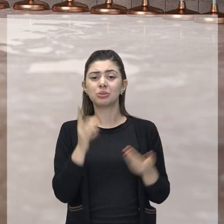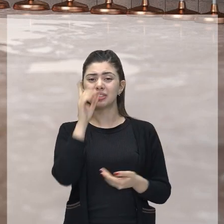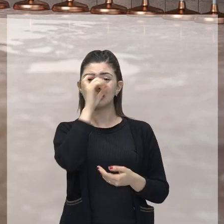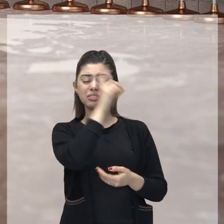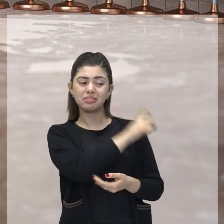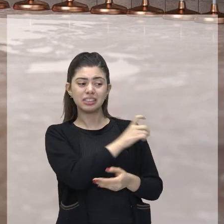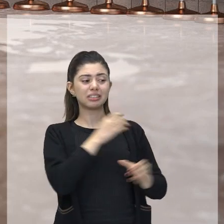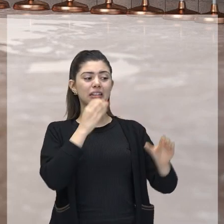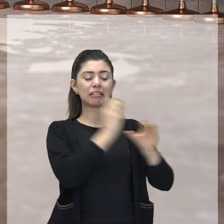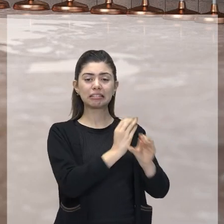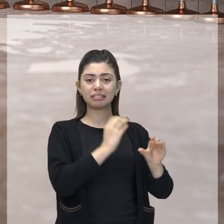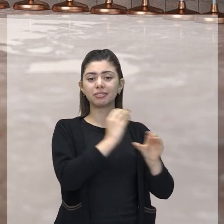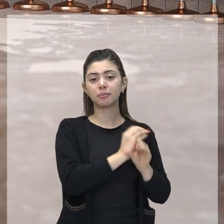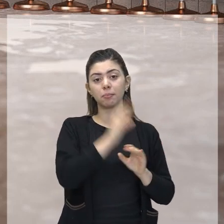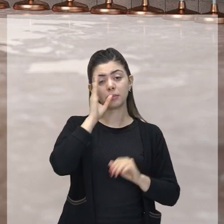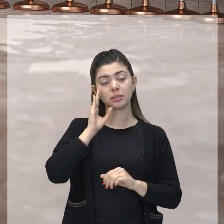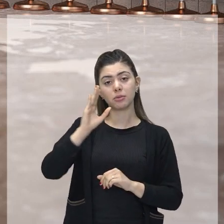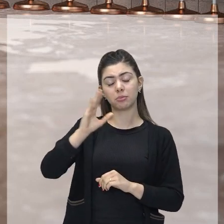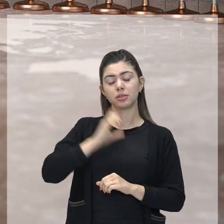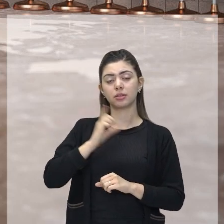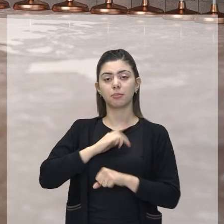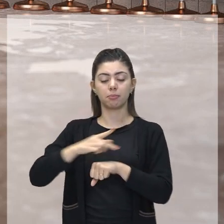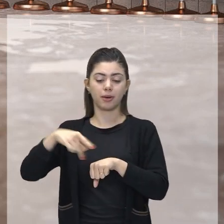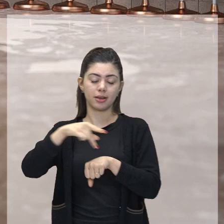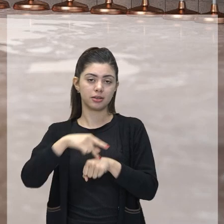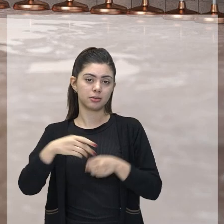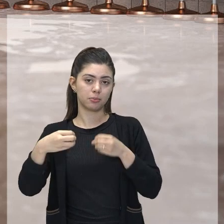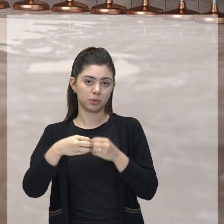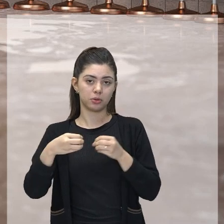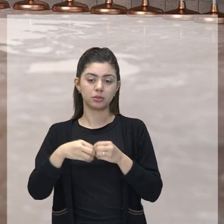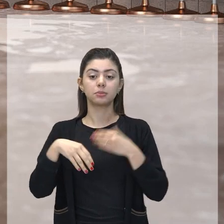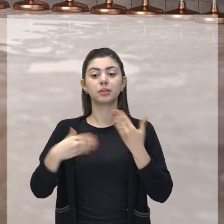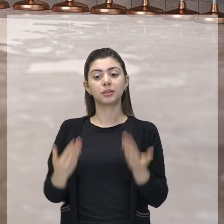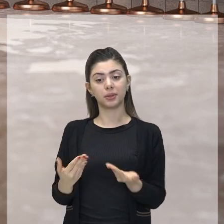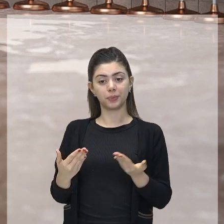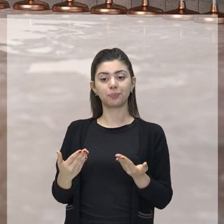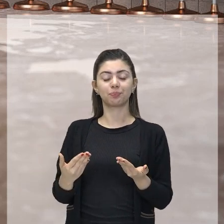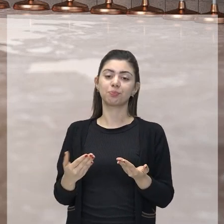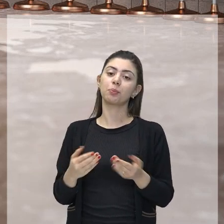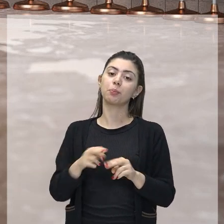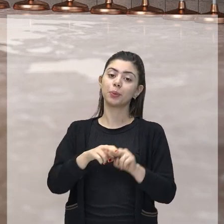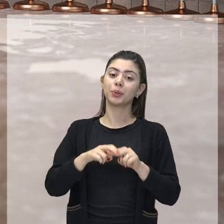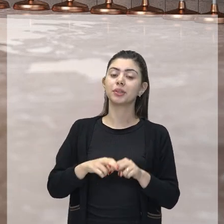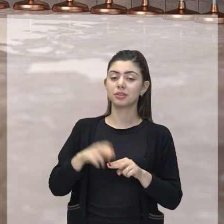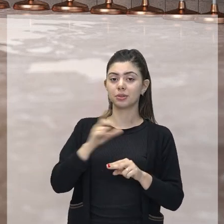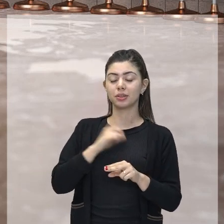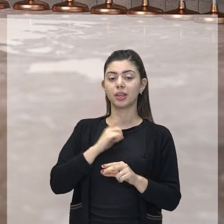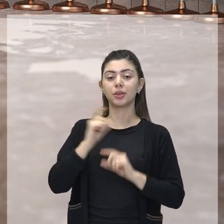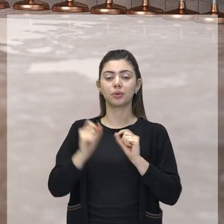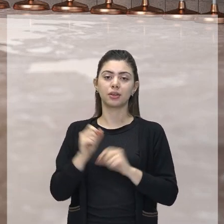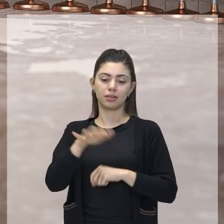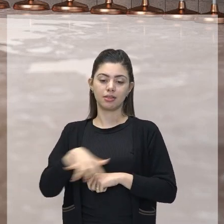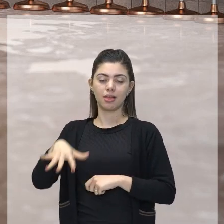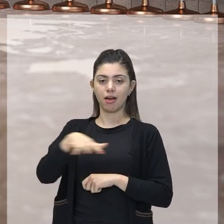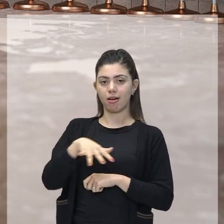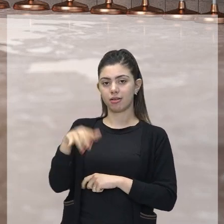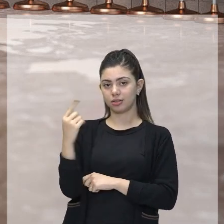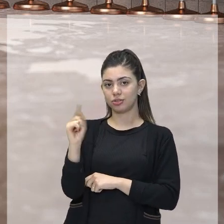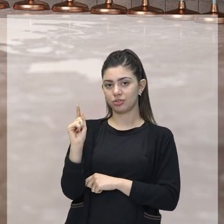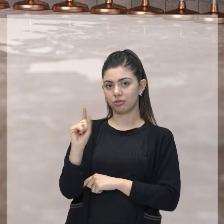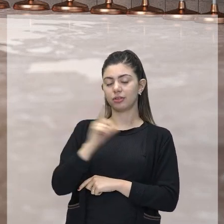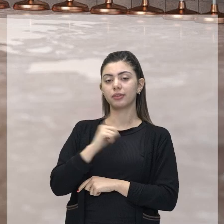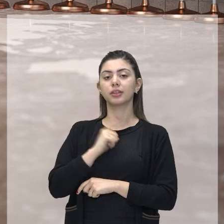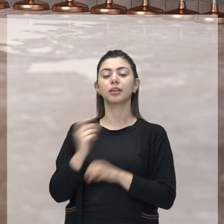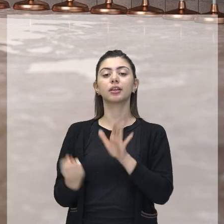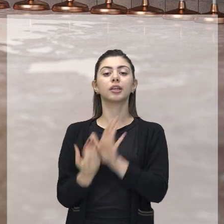outro, principalmente países vizinhos. É para isso que existe, né, nesse nosso campo da geografia que é tão importante,